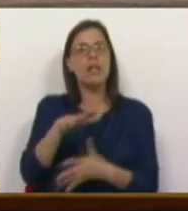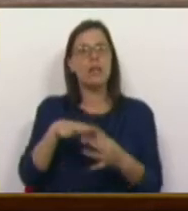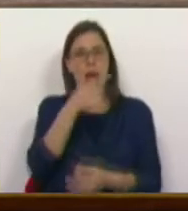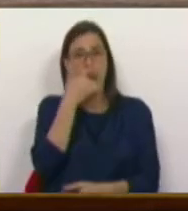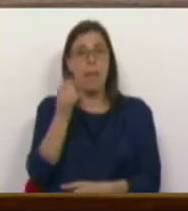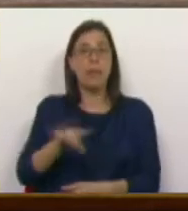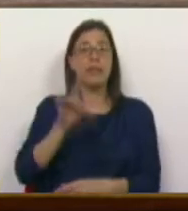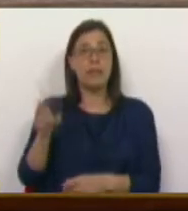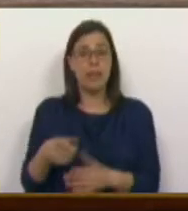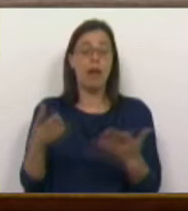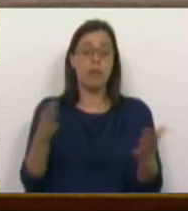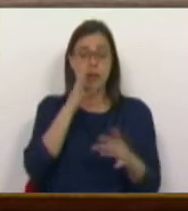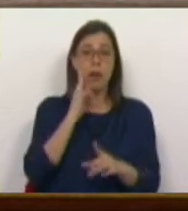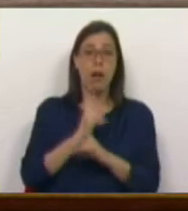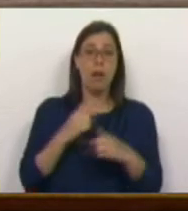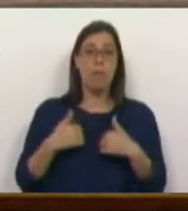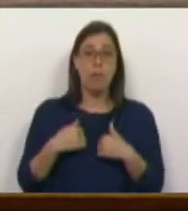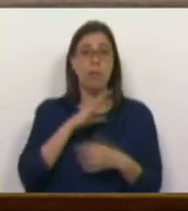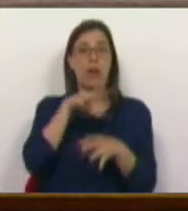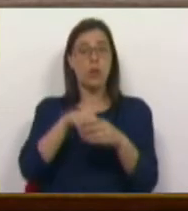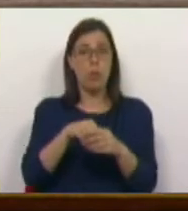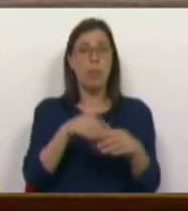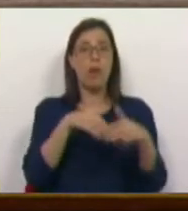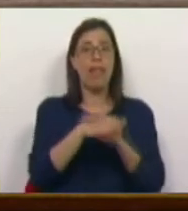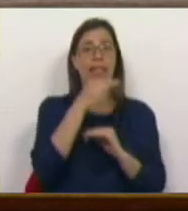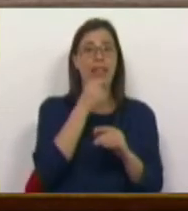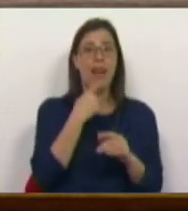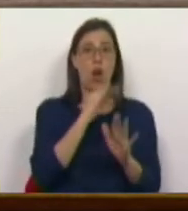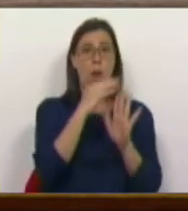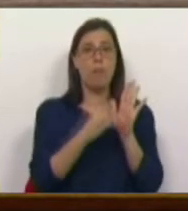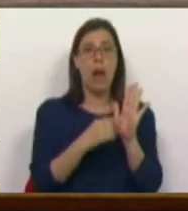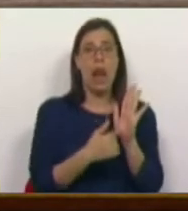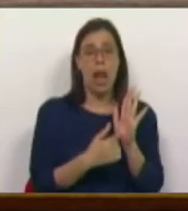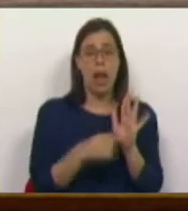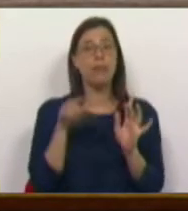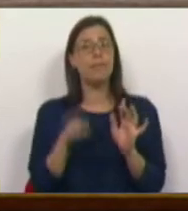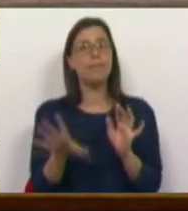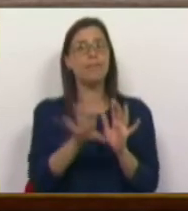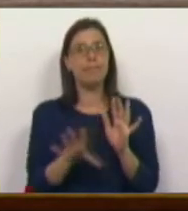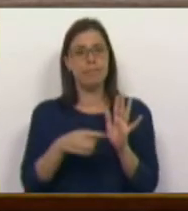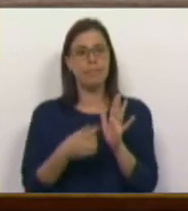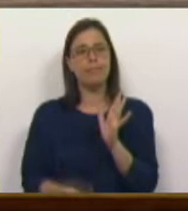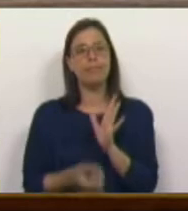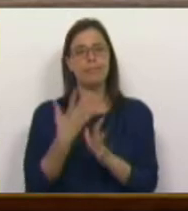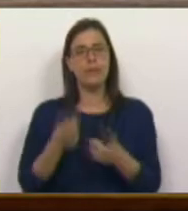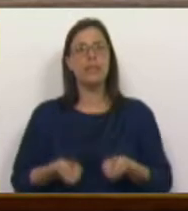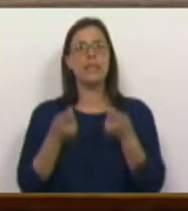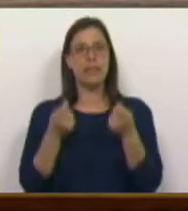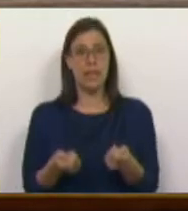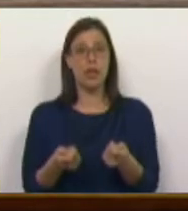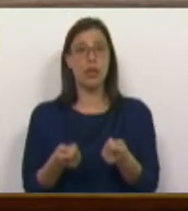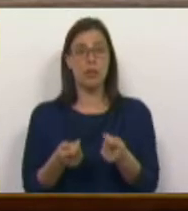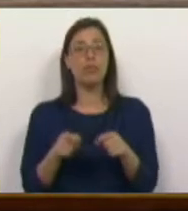de abandono, a não ser que os mesmos integrem o Banco Público de Terras. Desta forma, é criado um incentivo